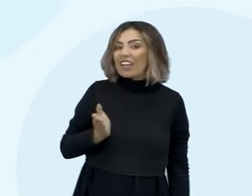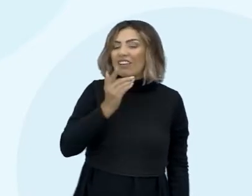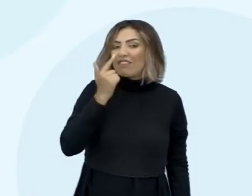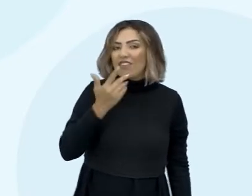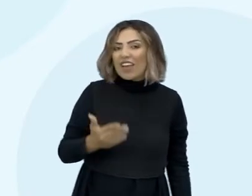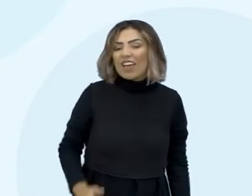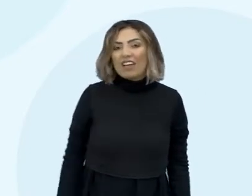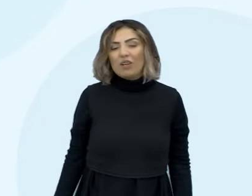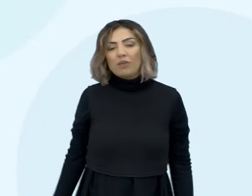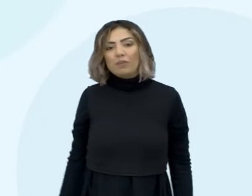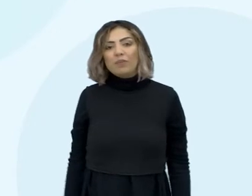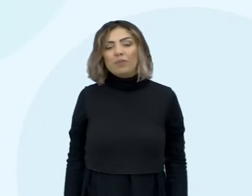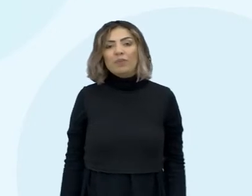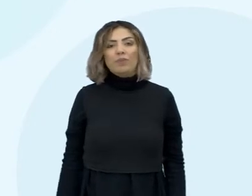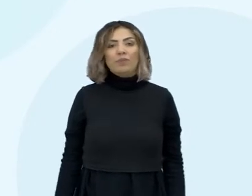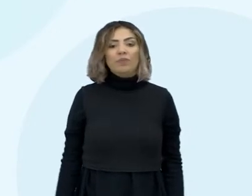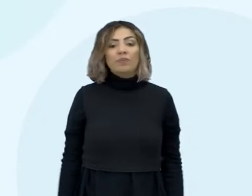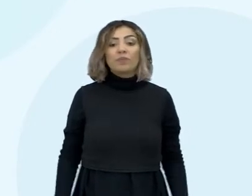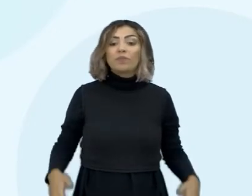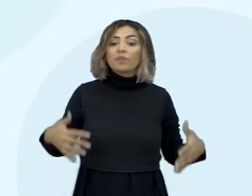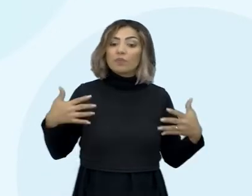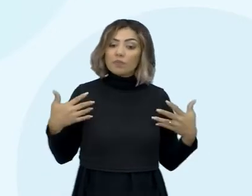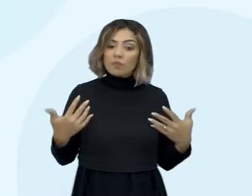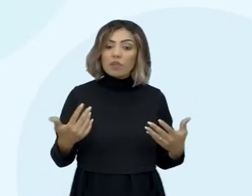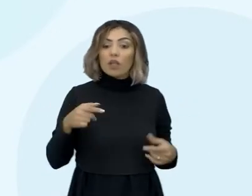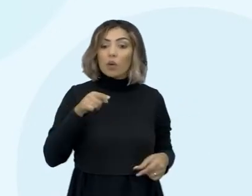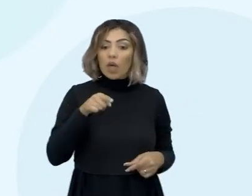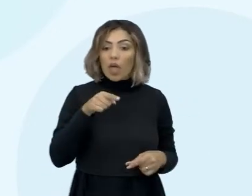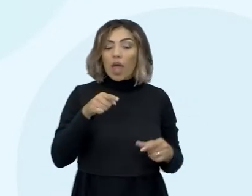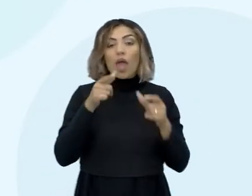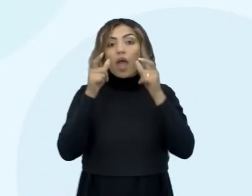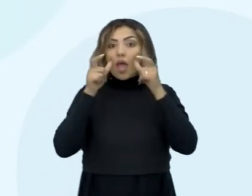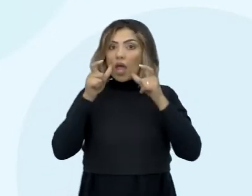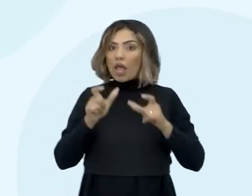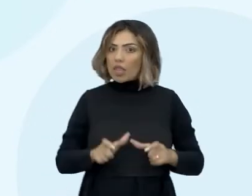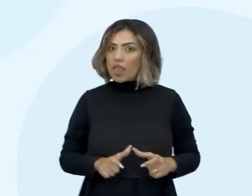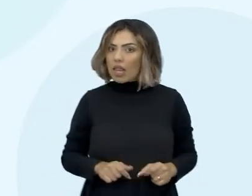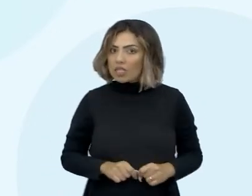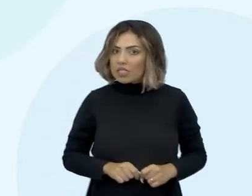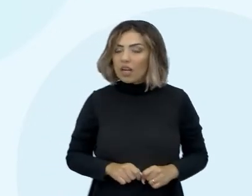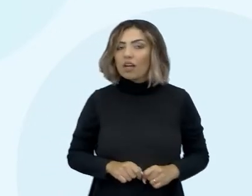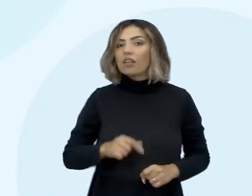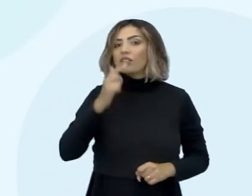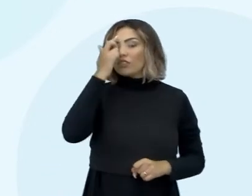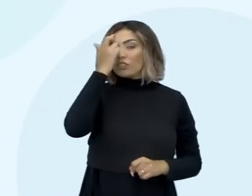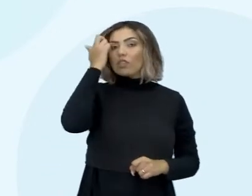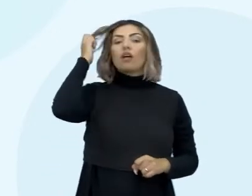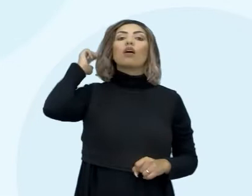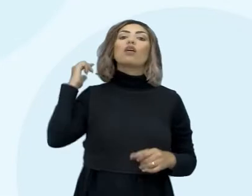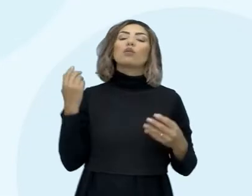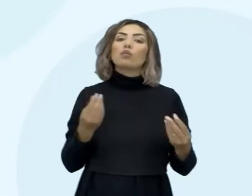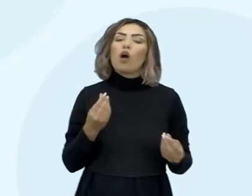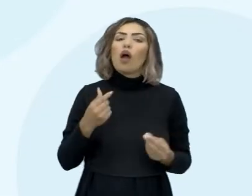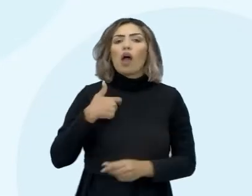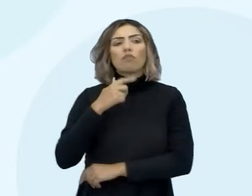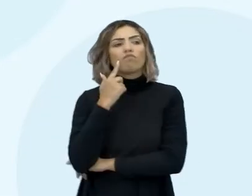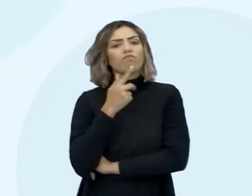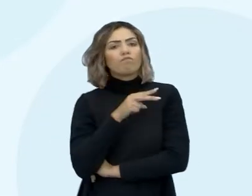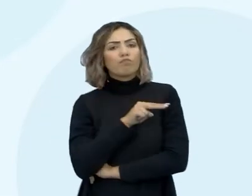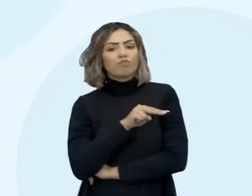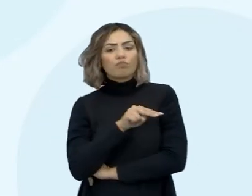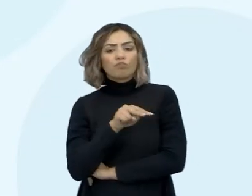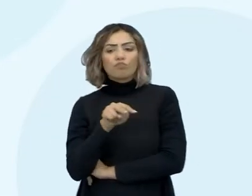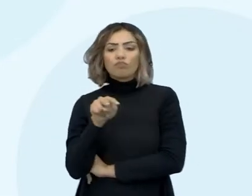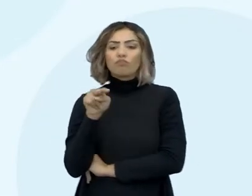Então, mas assim, eu achei muito interessante que eu vi que